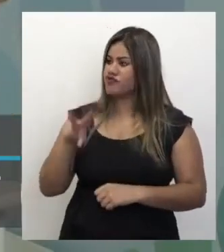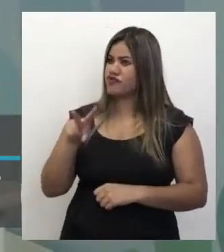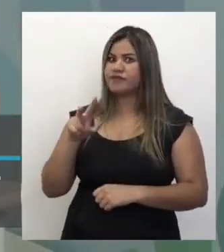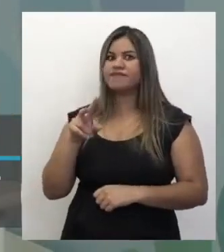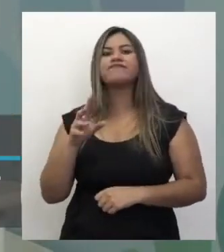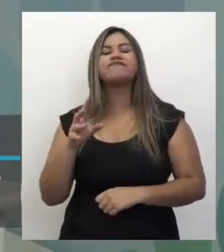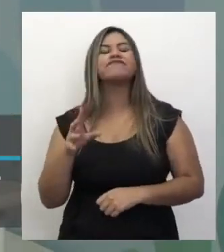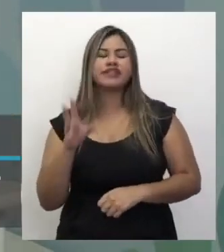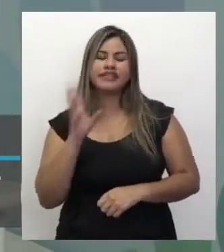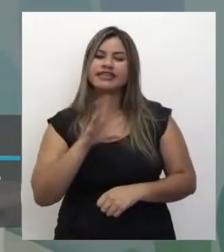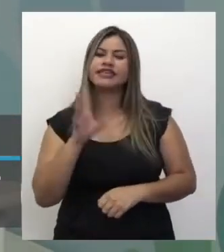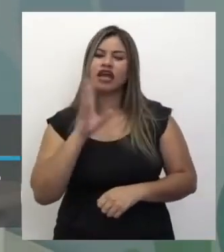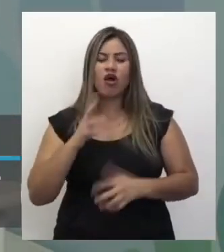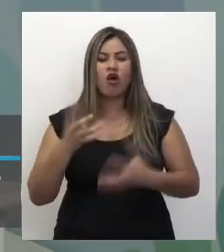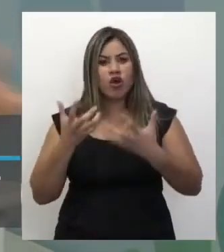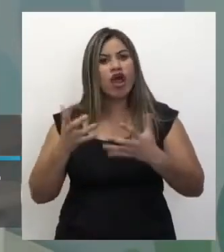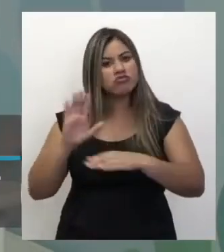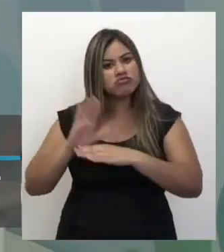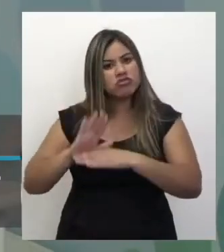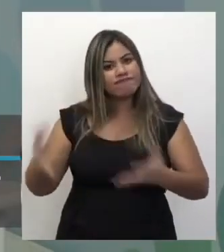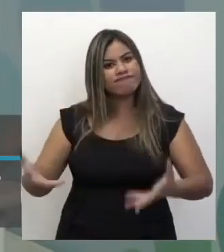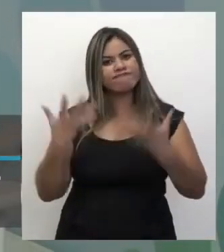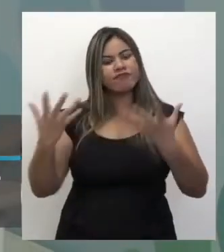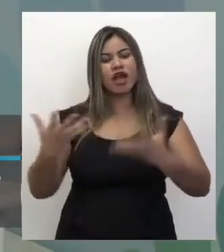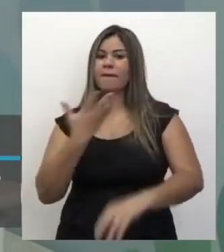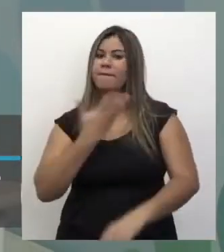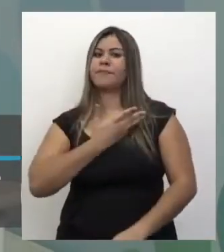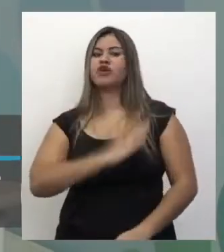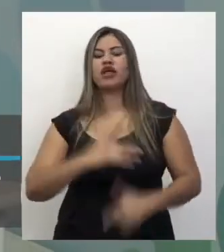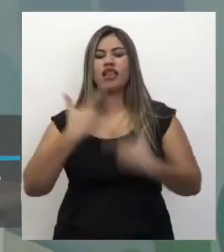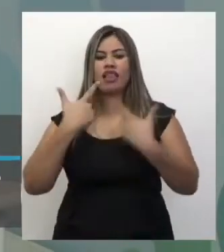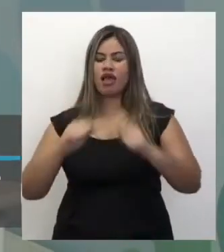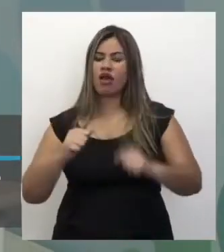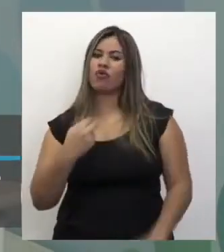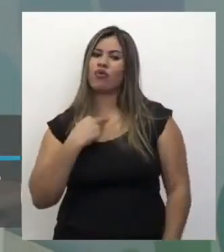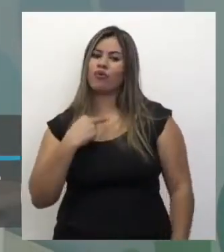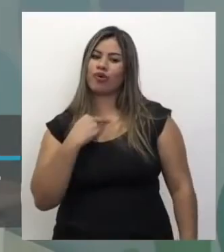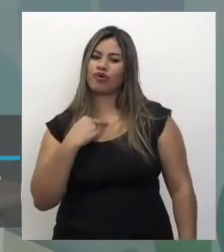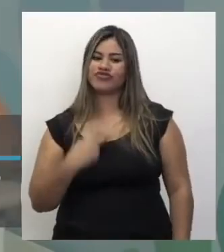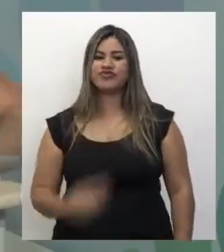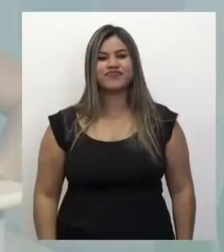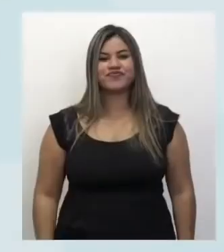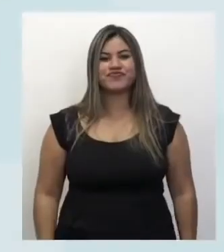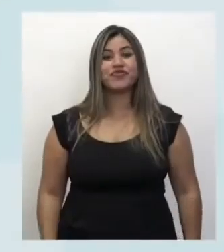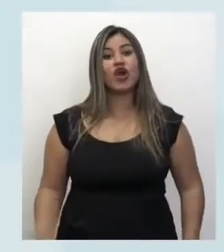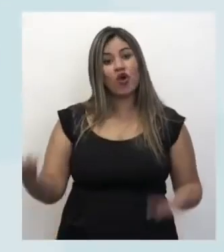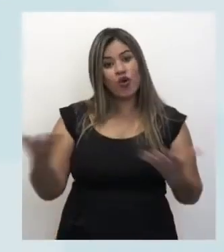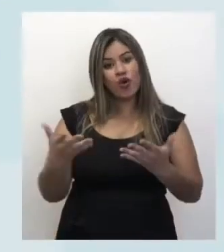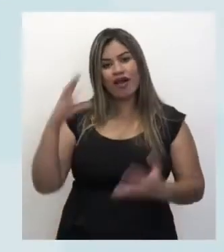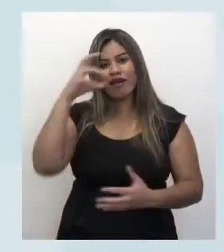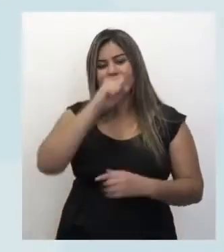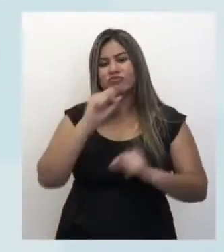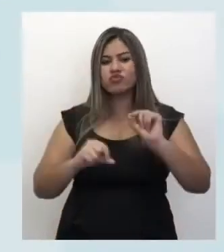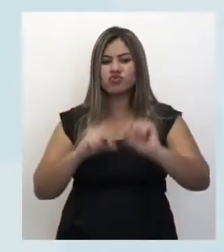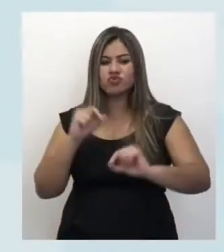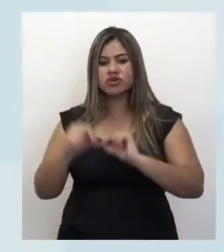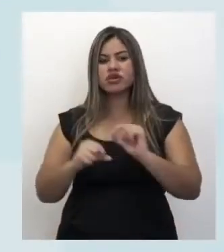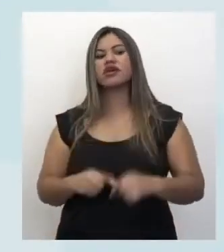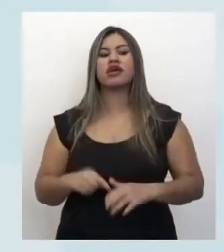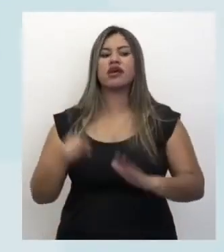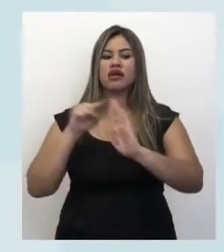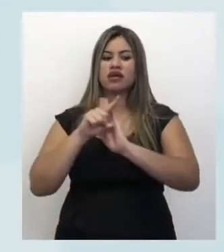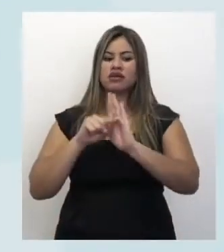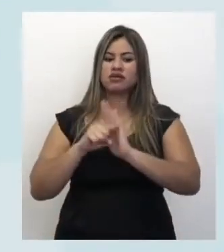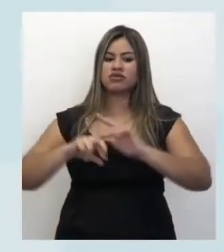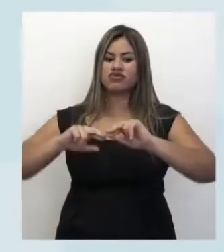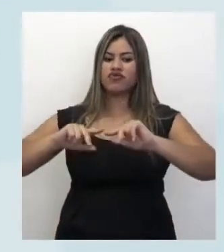quero valorizar isso e falar que não pode ter preconceito linguístico por causa disso. E aí o que aprendemos na aula de hoje? Analisamos